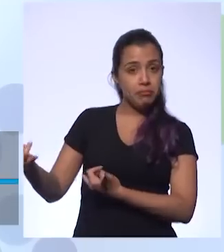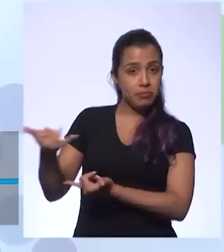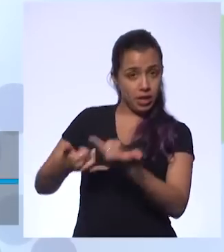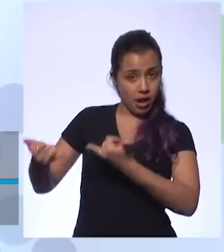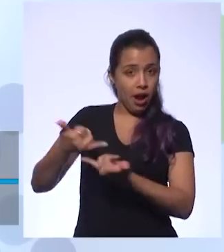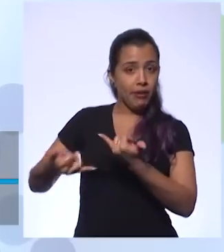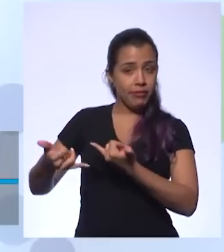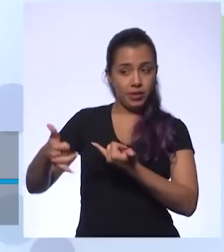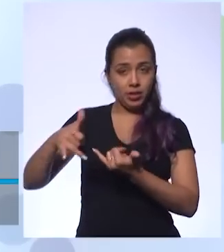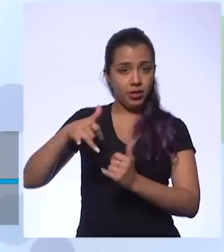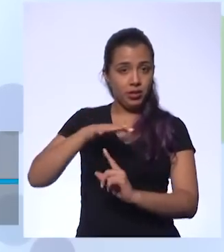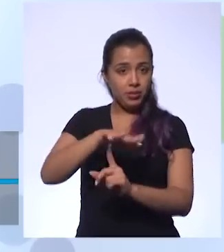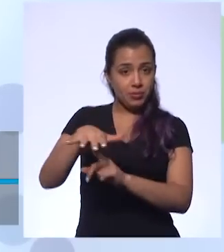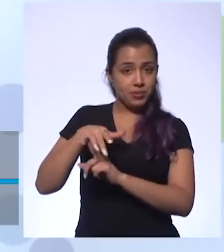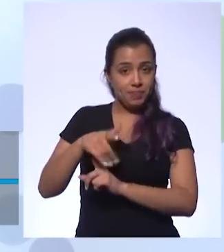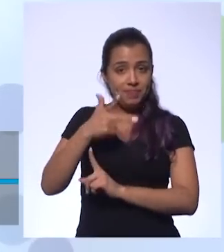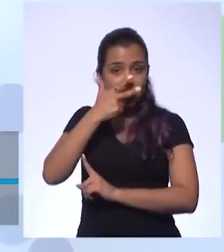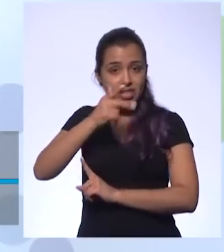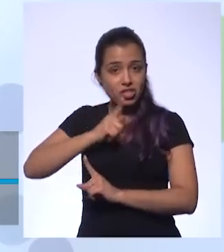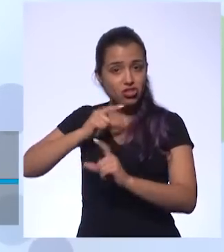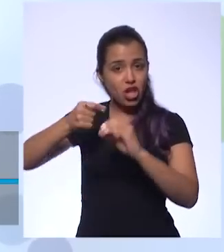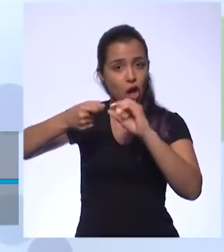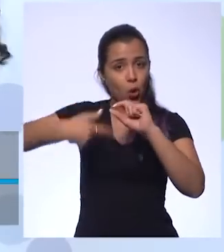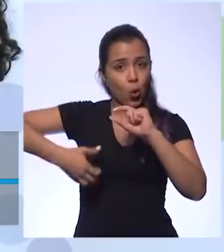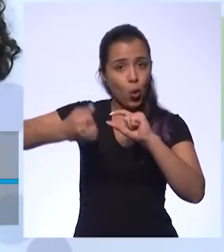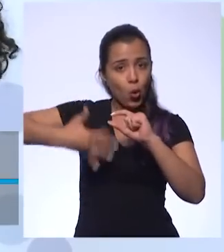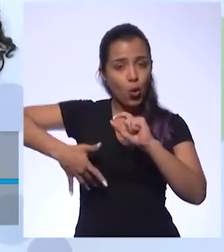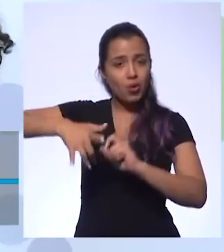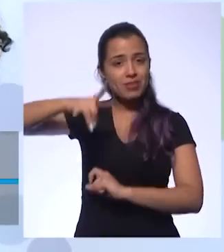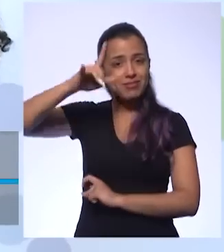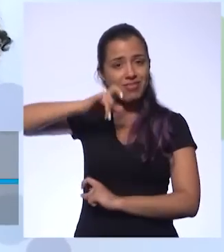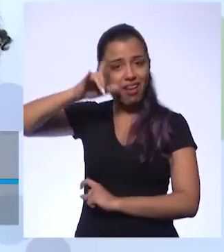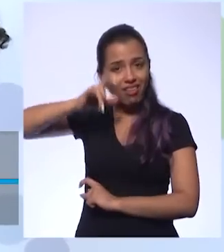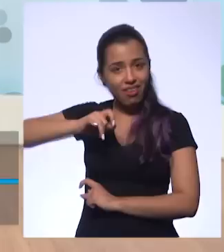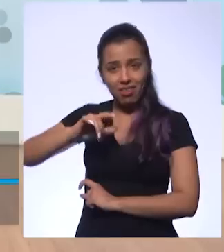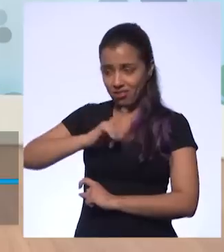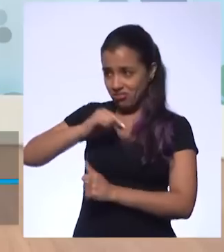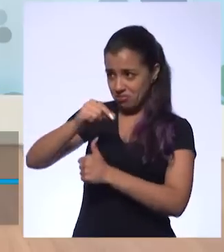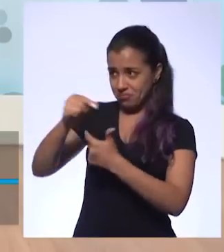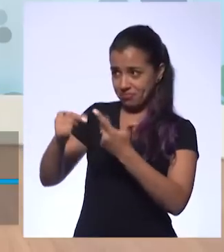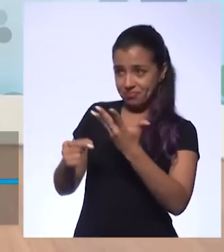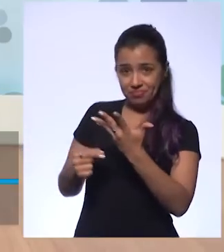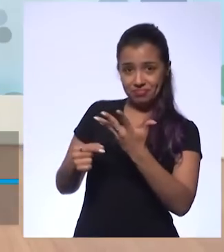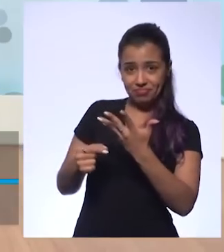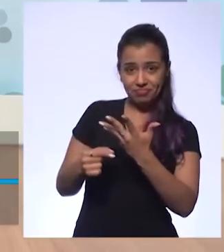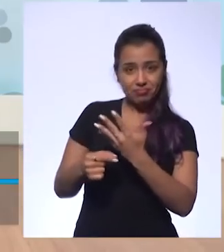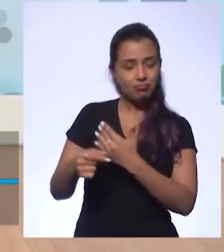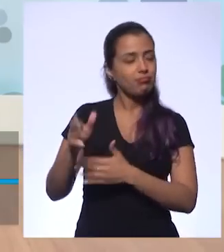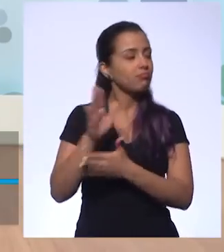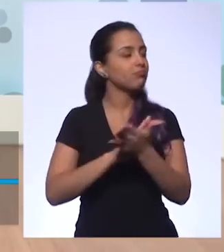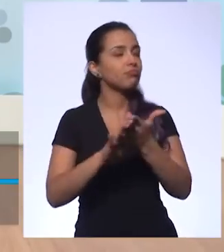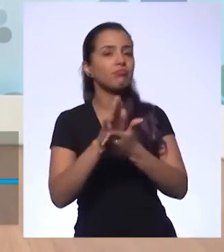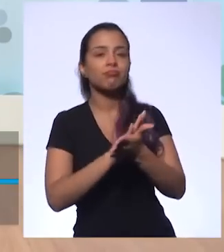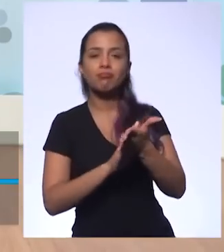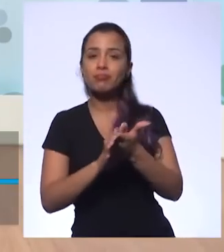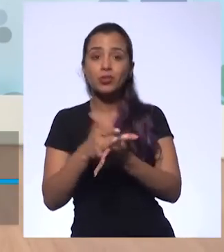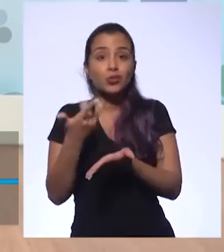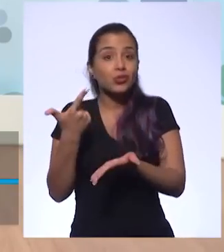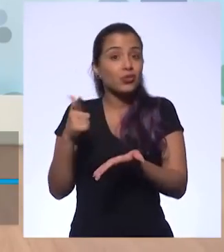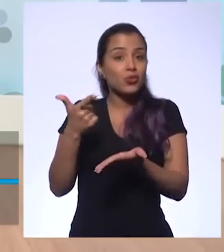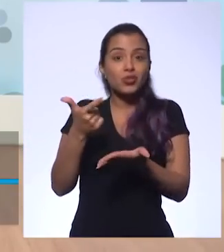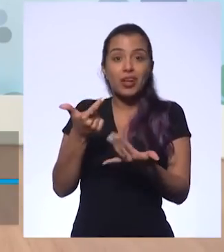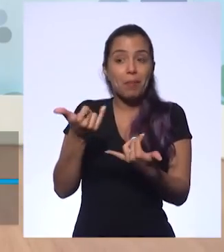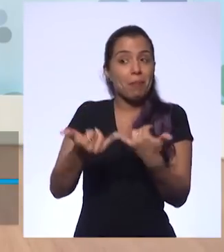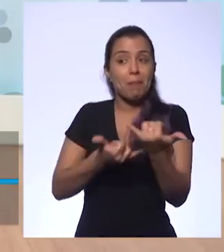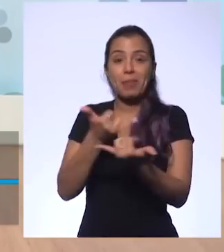Tinha Google, Instagram, YouTube. Tinha, Baglini? Não tinha. Não tinha, era uma época que a gente não tinha isso para se